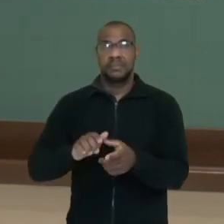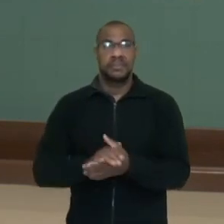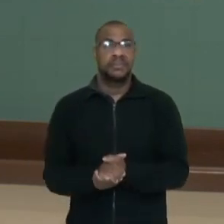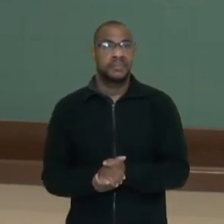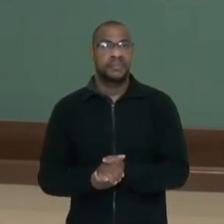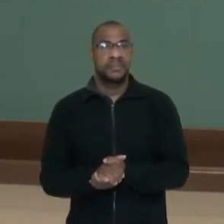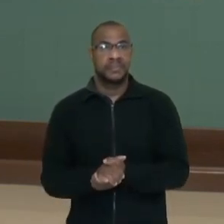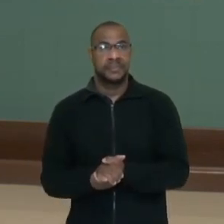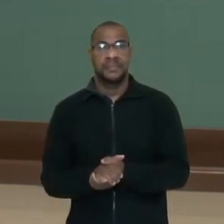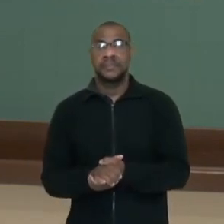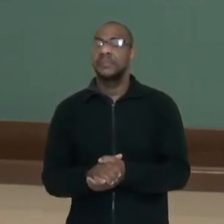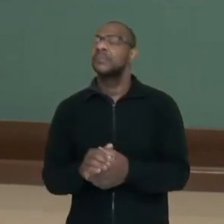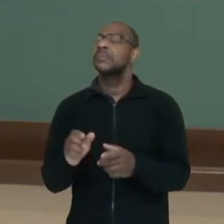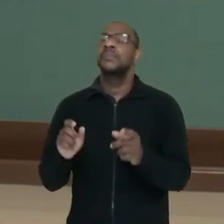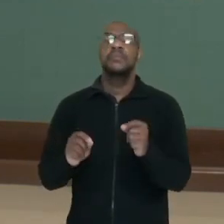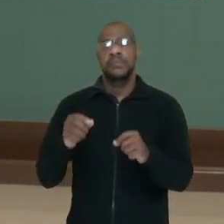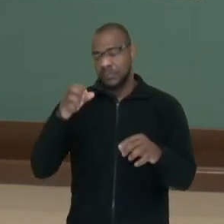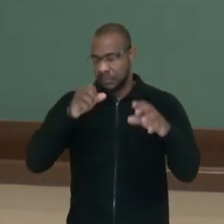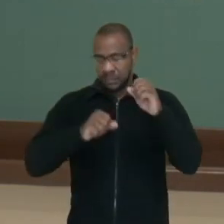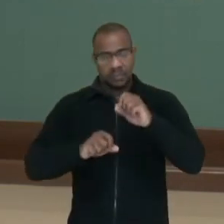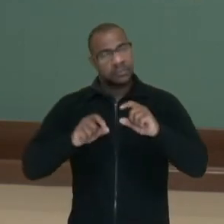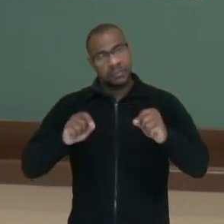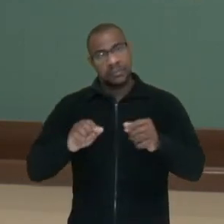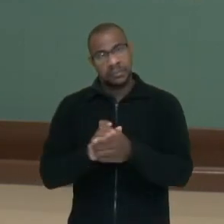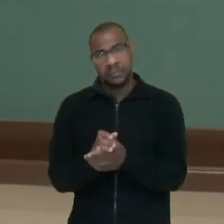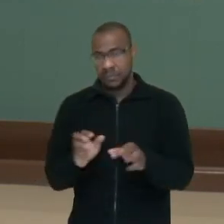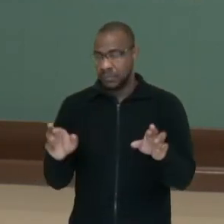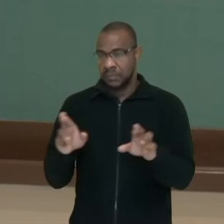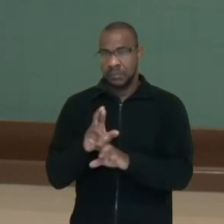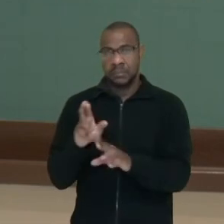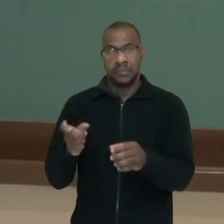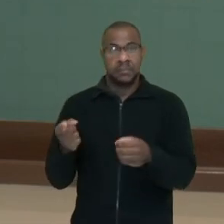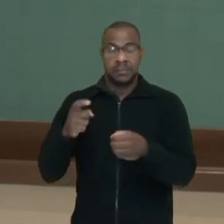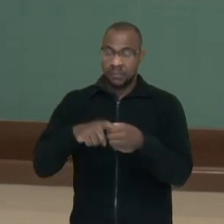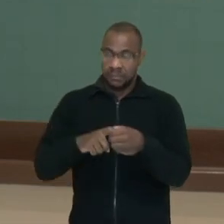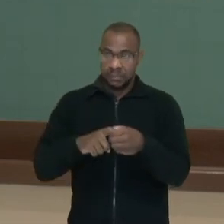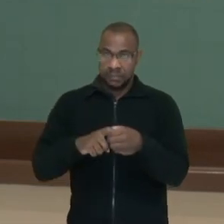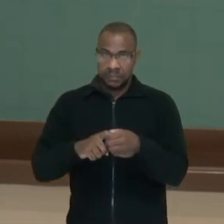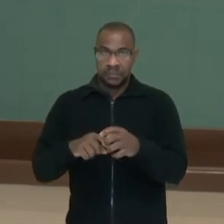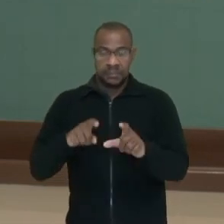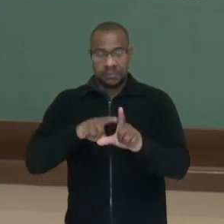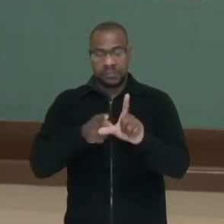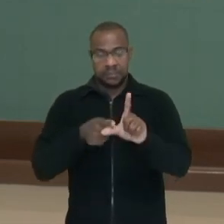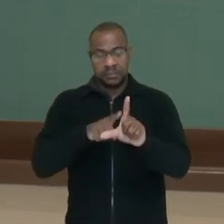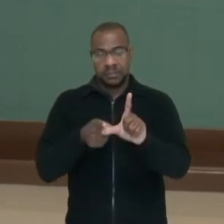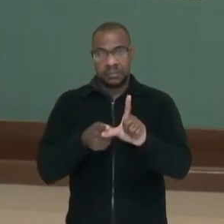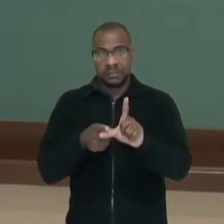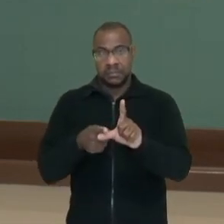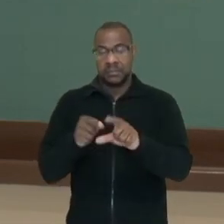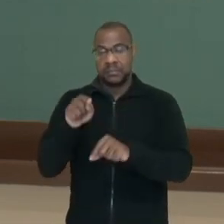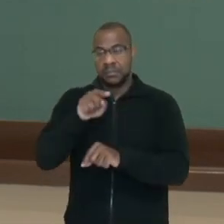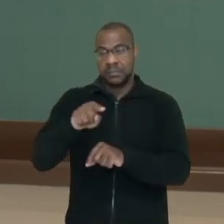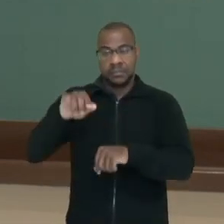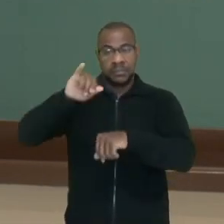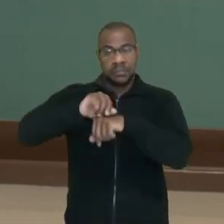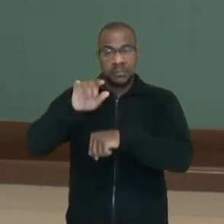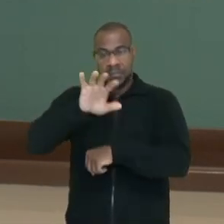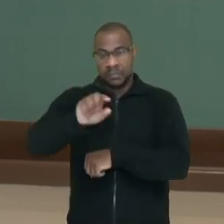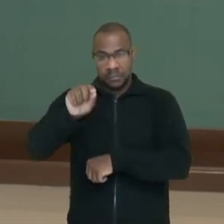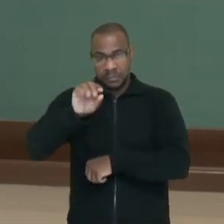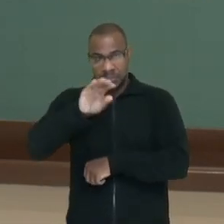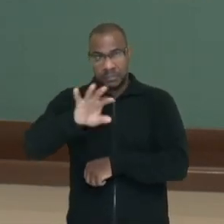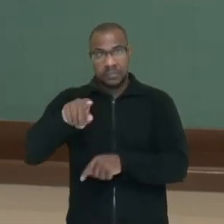bom? O que vimos? Relação de dependência entre ângulo central e a quantidade de lados de um